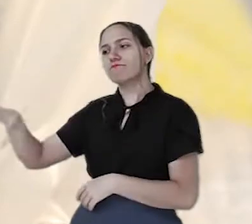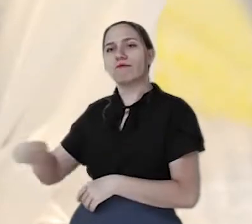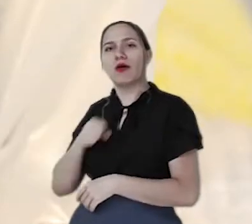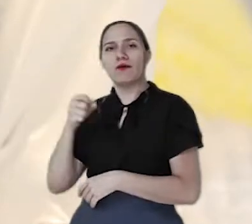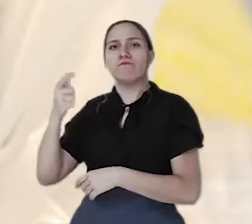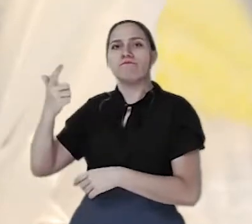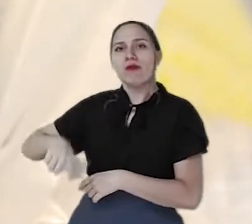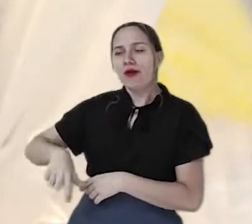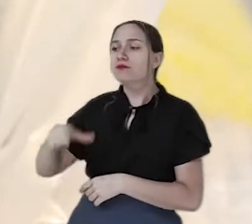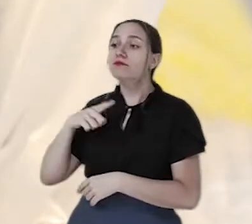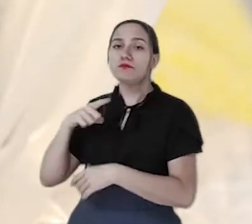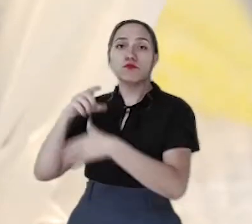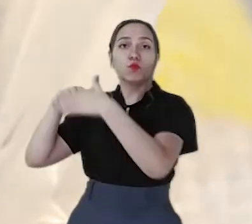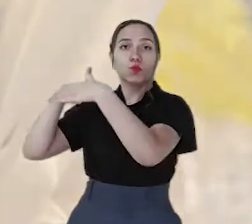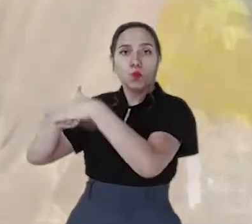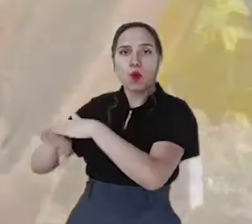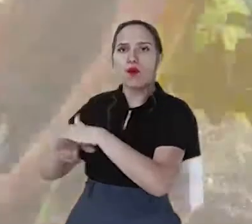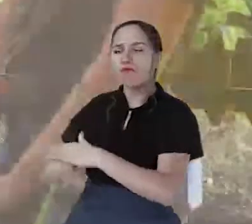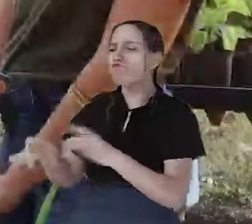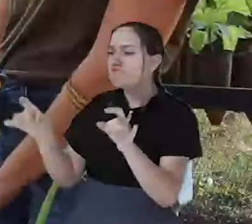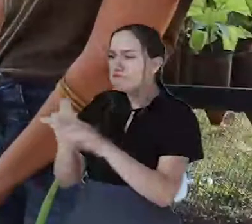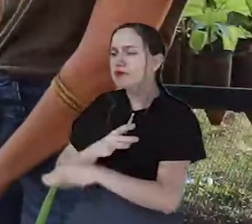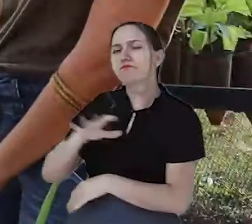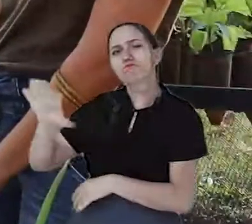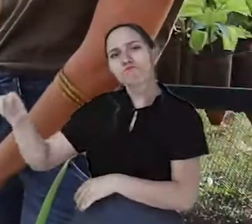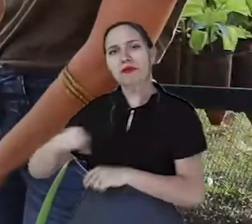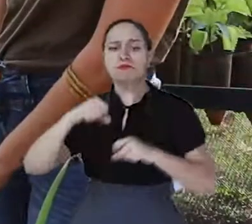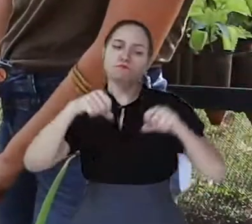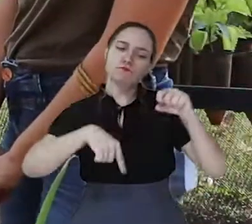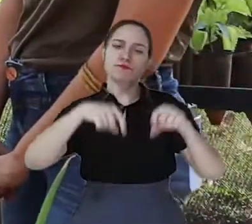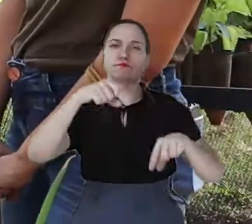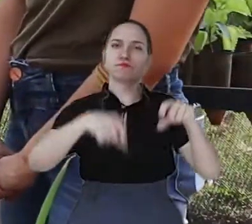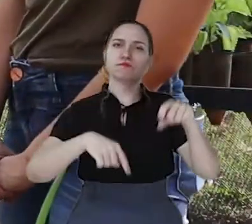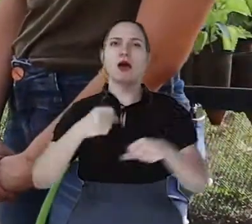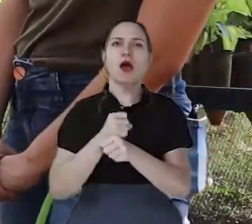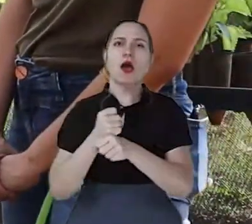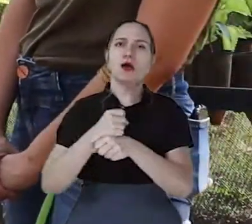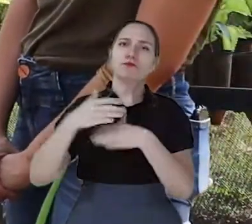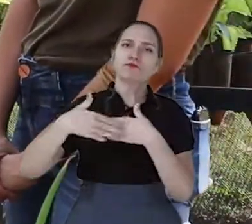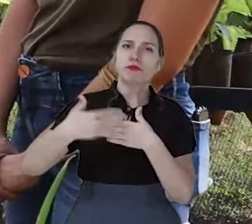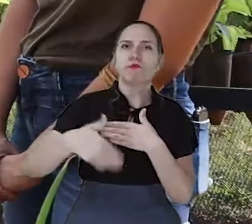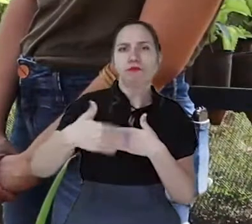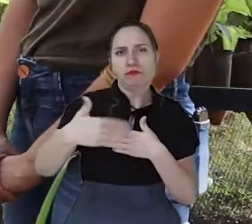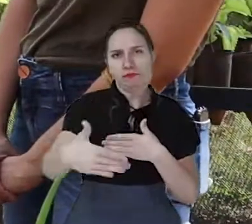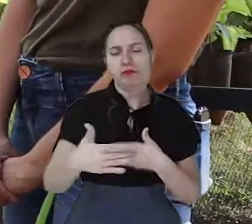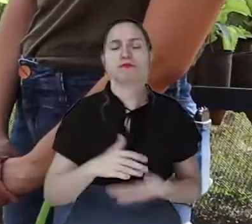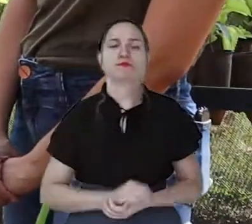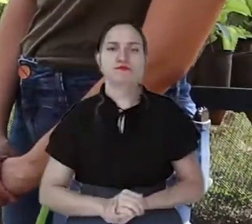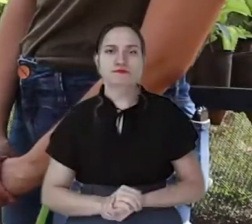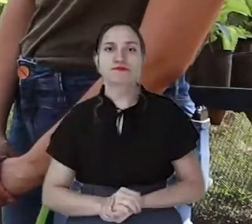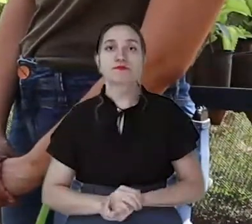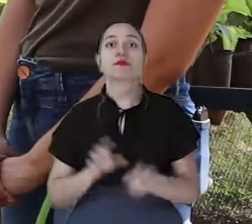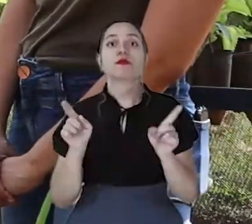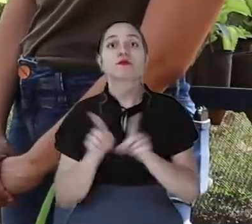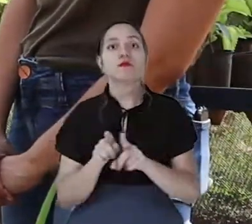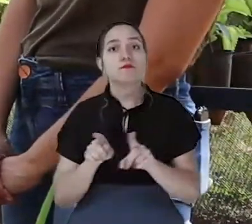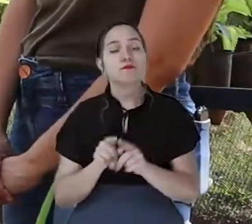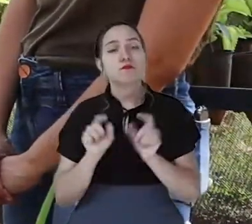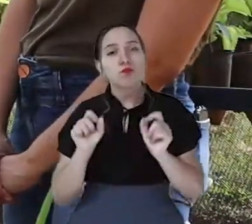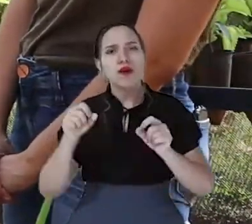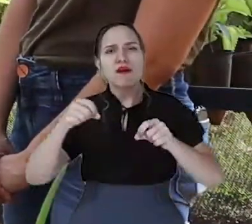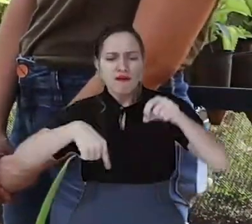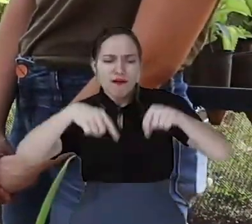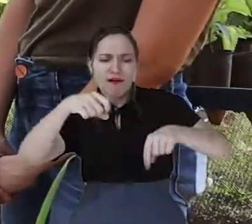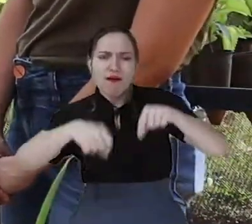semente, onde nós guardamos essas sementes, né, justamente para essa finalidade. Parte dessa semente também, quando se tem algum projeto